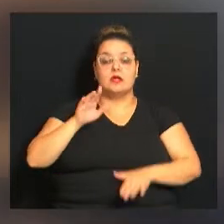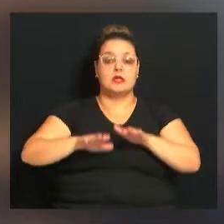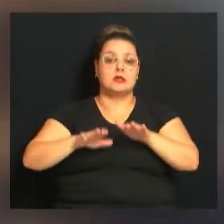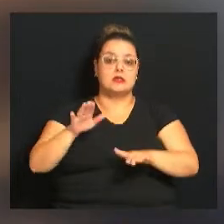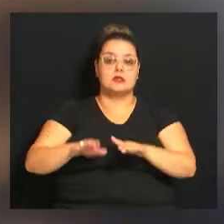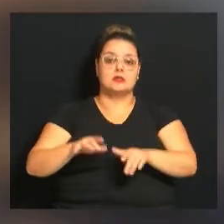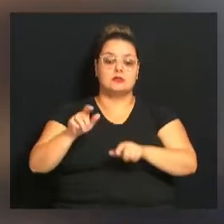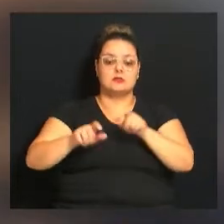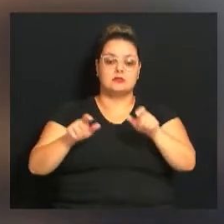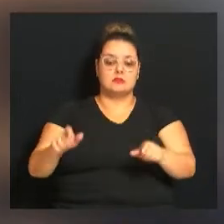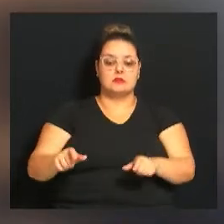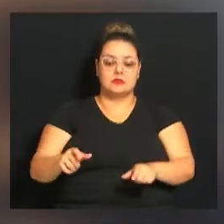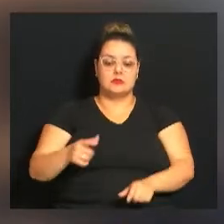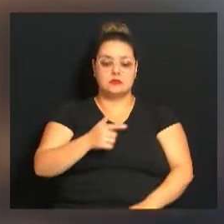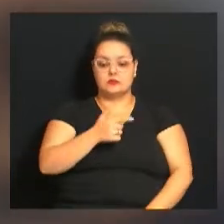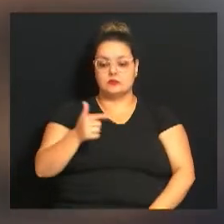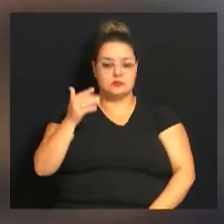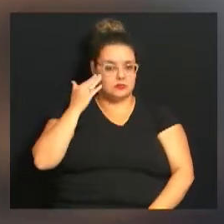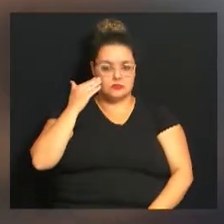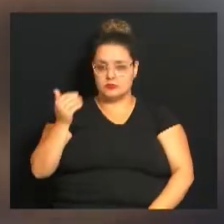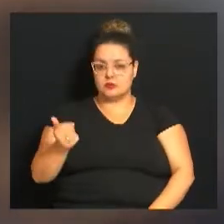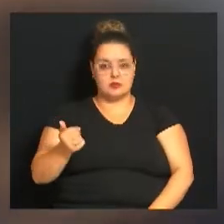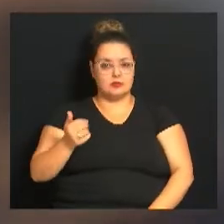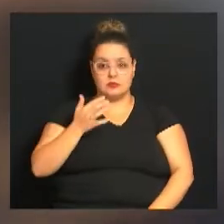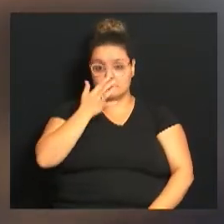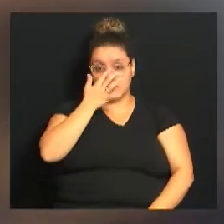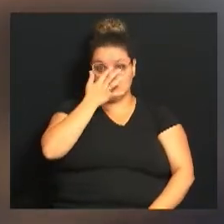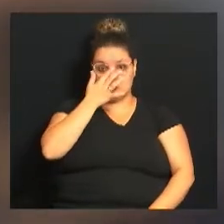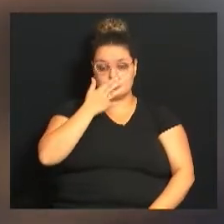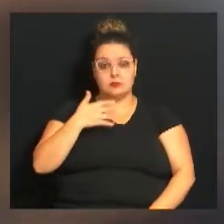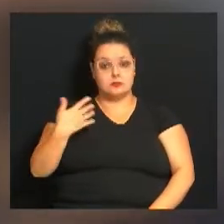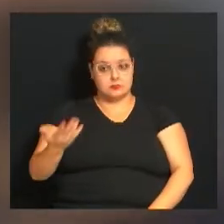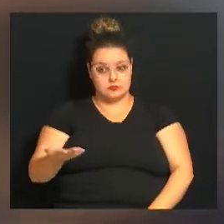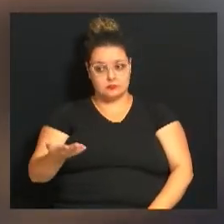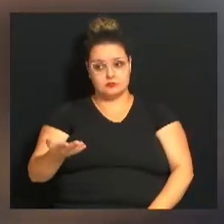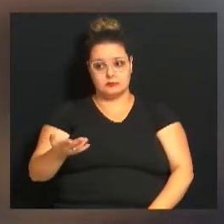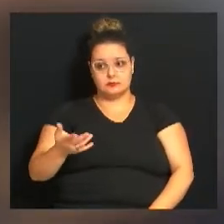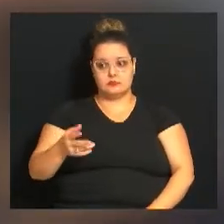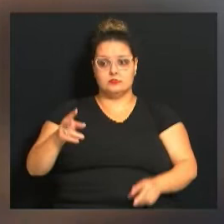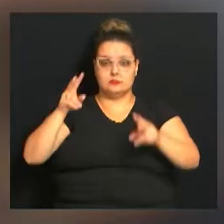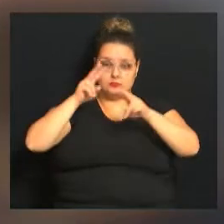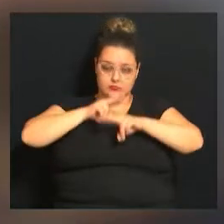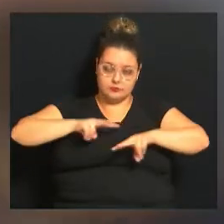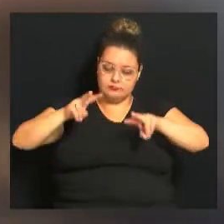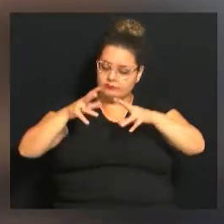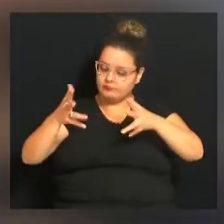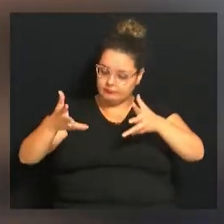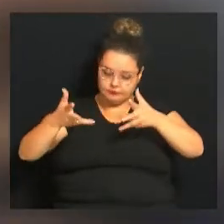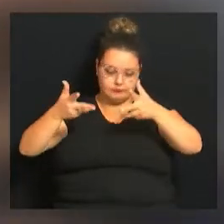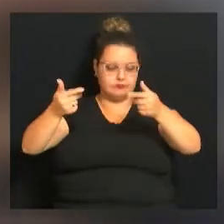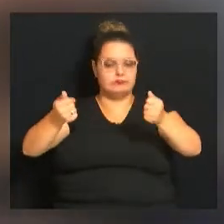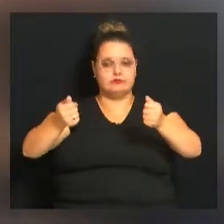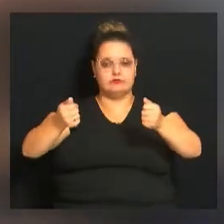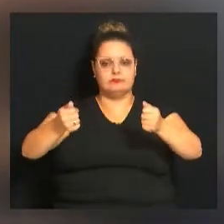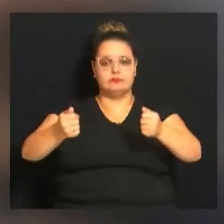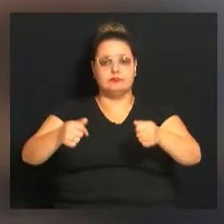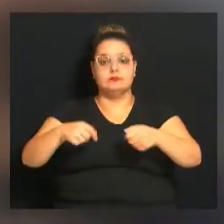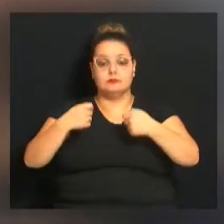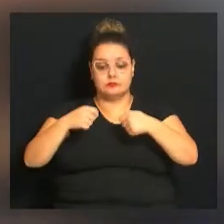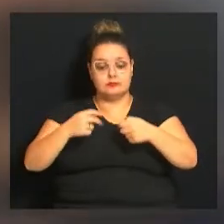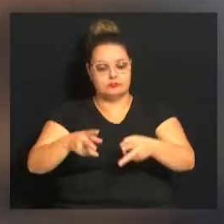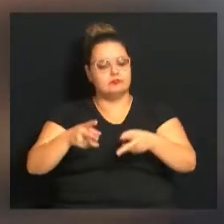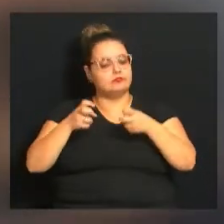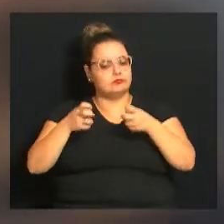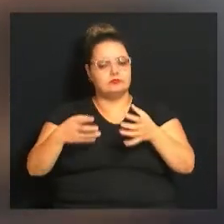passam despercebido, né? E o senhor aí com esse olhar aí brilhante, viu a necessidade, chegou até o